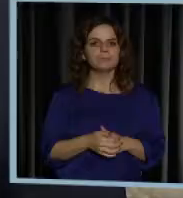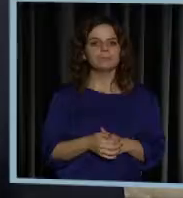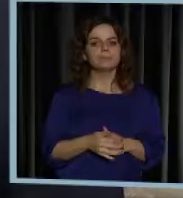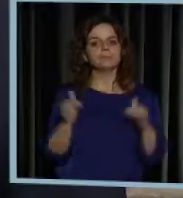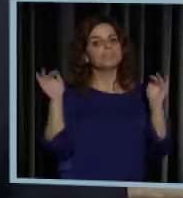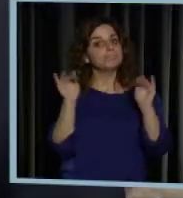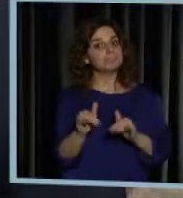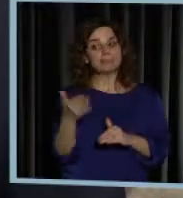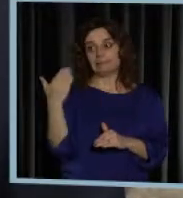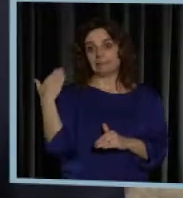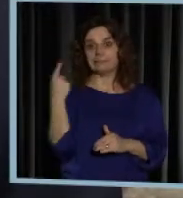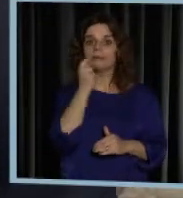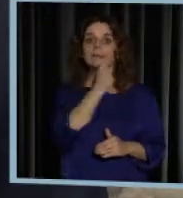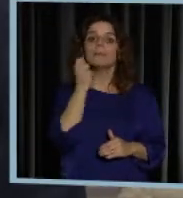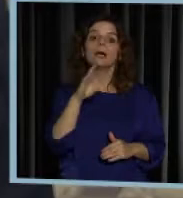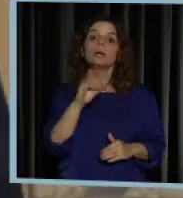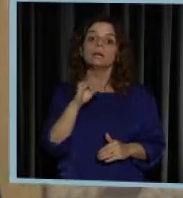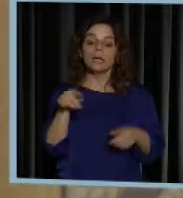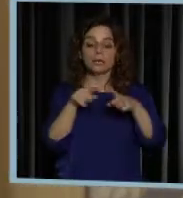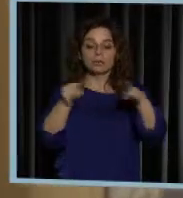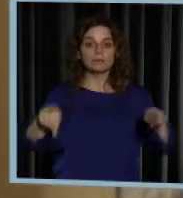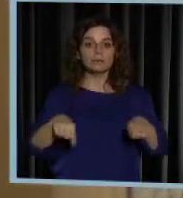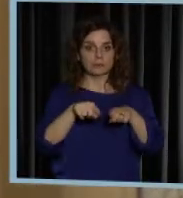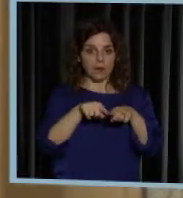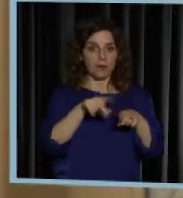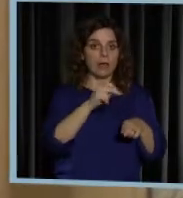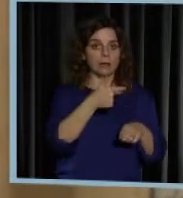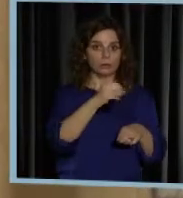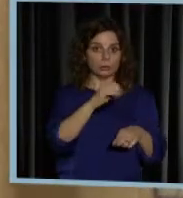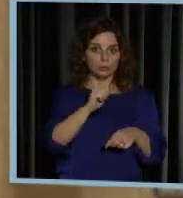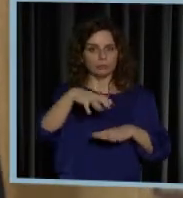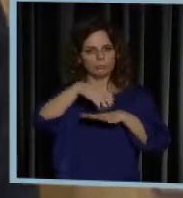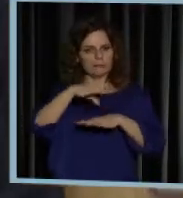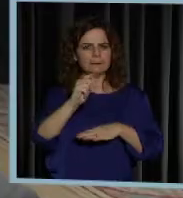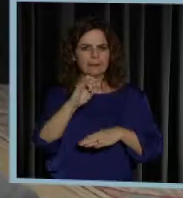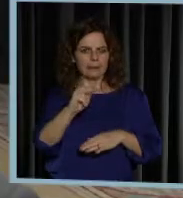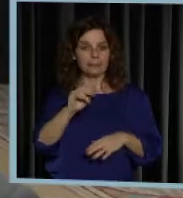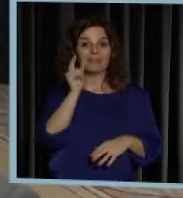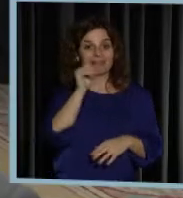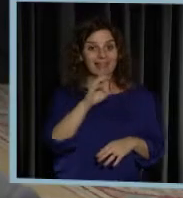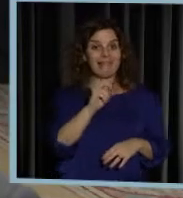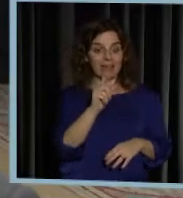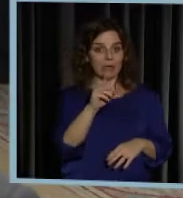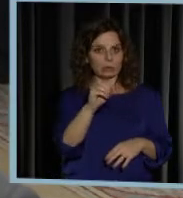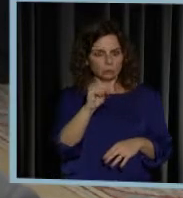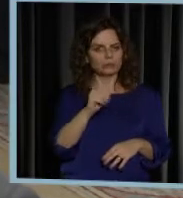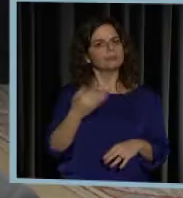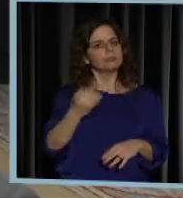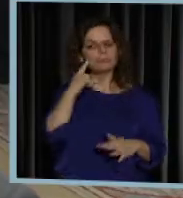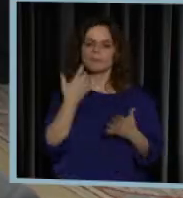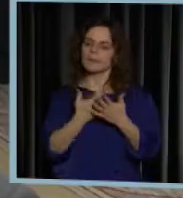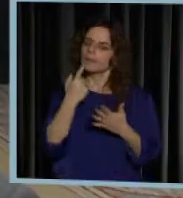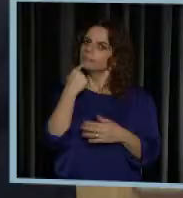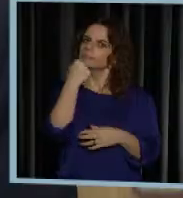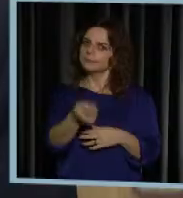Na sessão, que decorreu no passado dia 10 de maio, na Sala de Atos do Palácio Seio, em Lisboa, Carlos Moedas fez questão